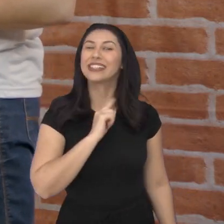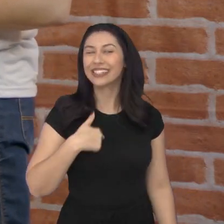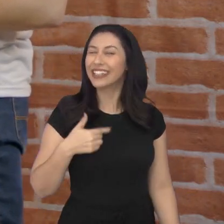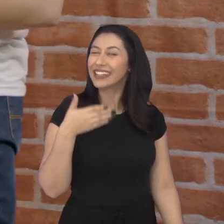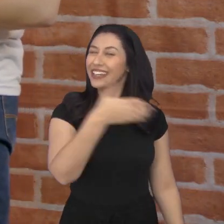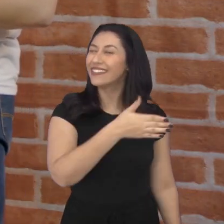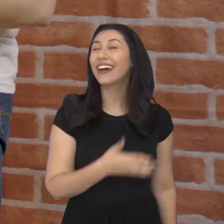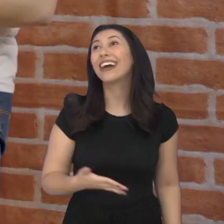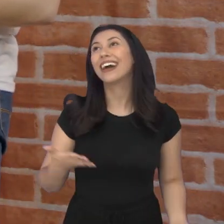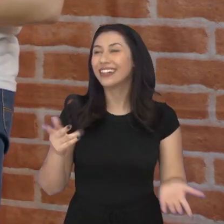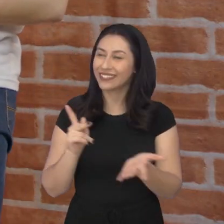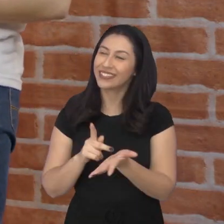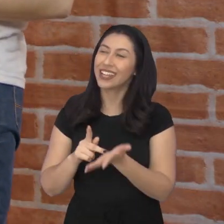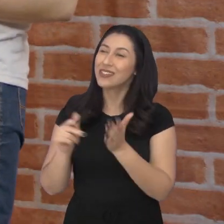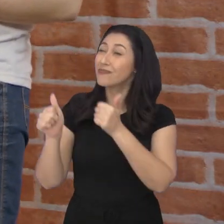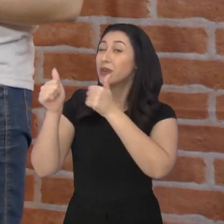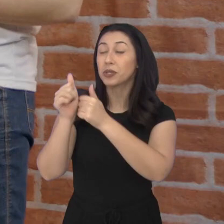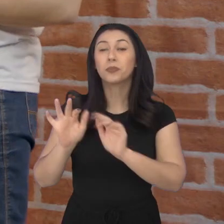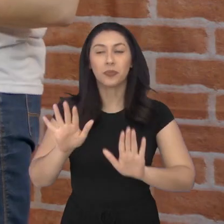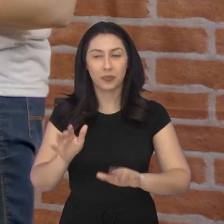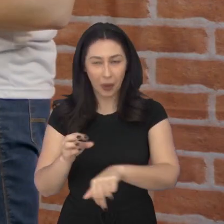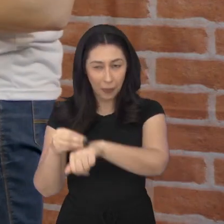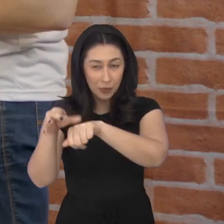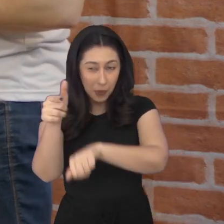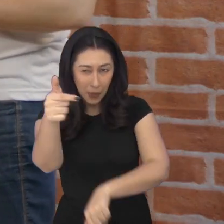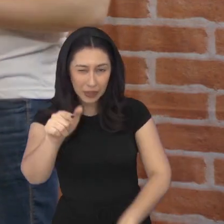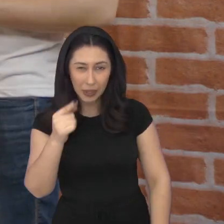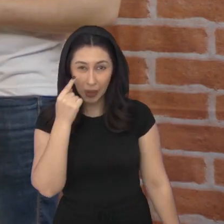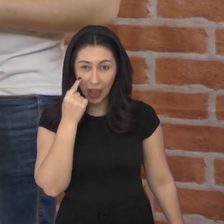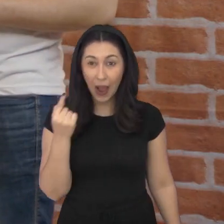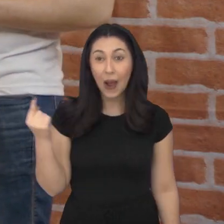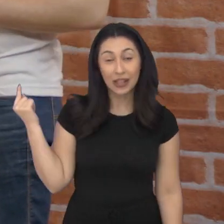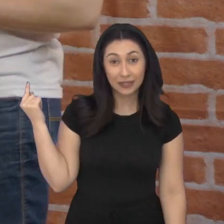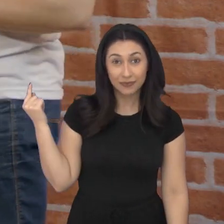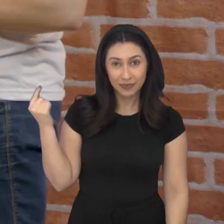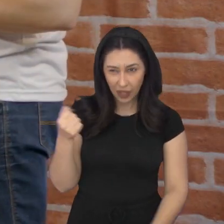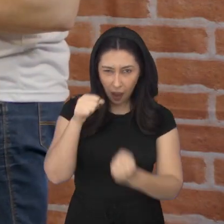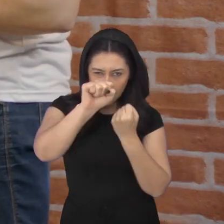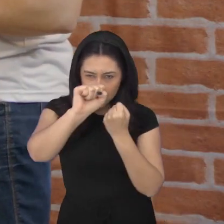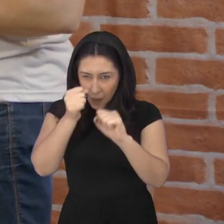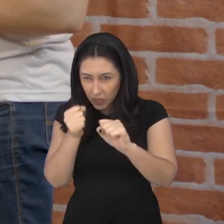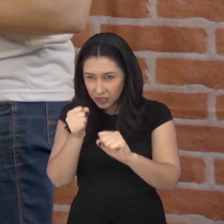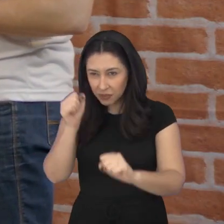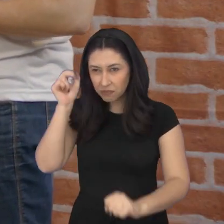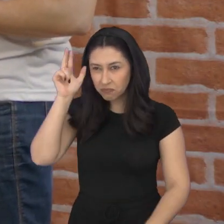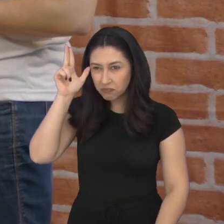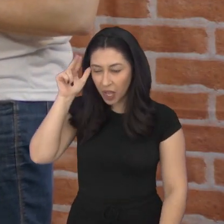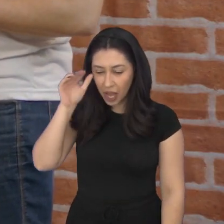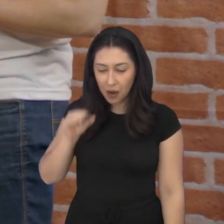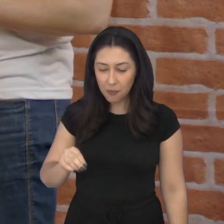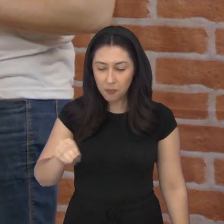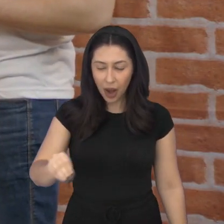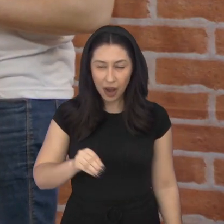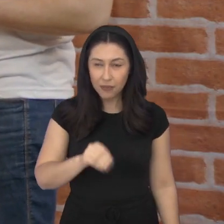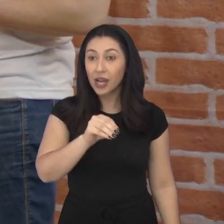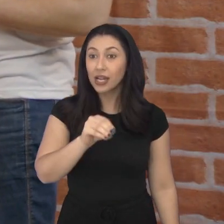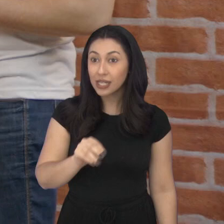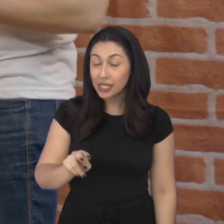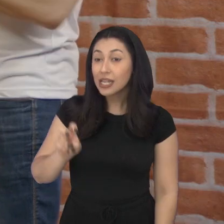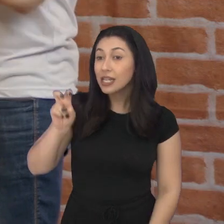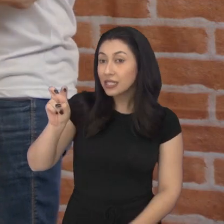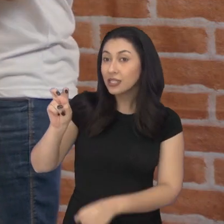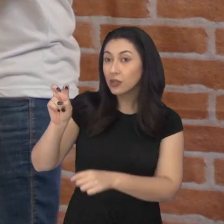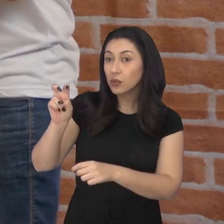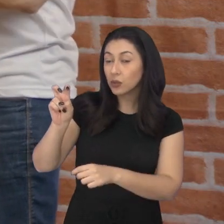fosse. Se fosse mais perto, né? Então tem uma outra sugestão, que é isso aqui, Vamos lá. Isso aqui é o boxe xadrez. Ó, são 5 rodadas de